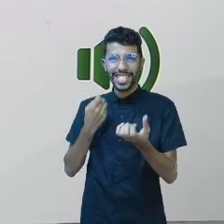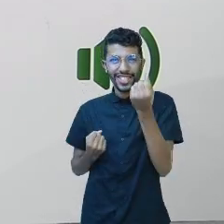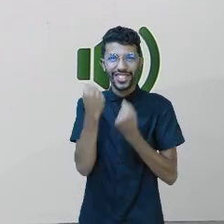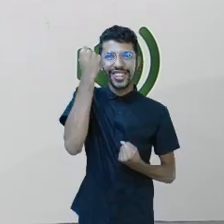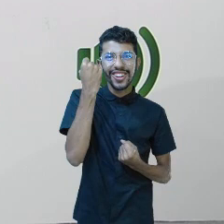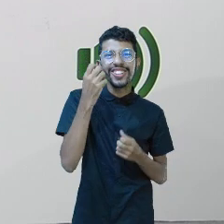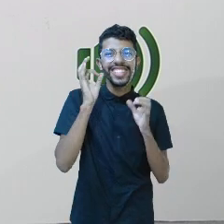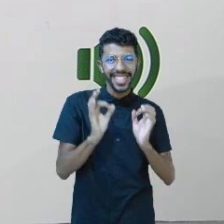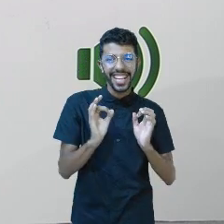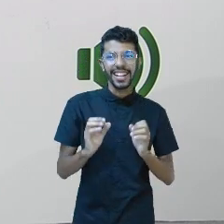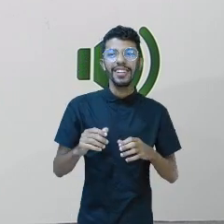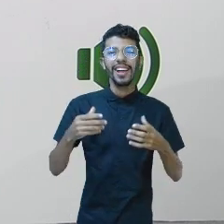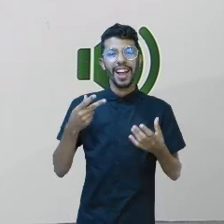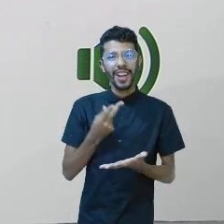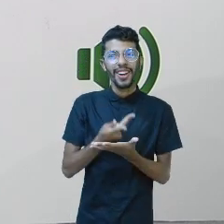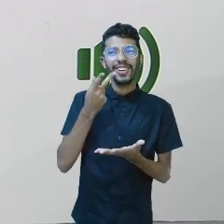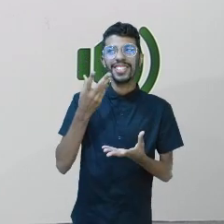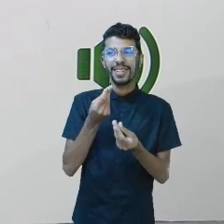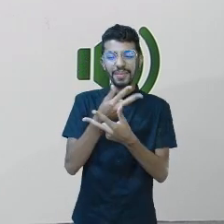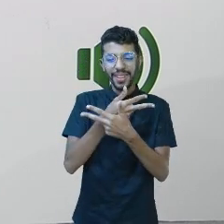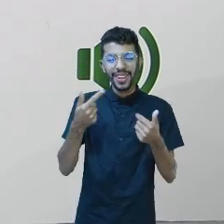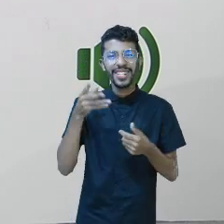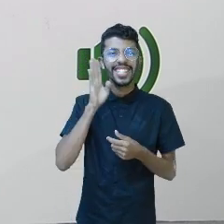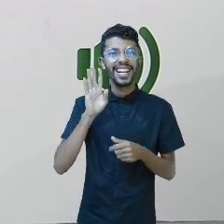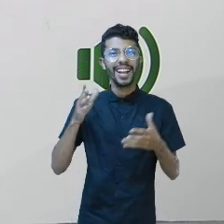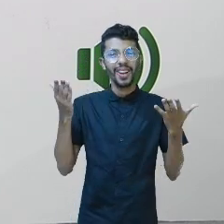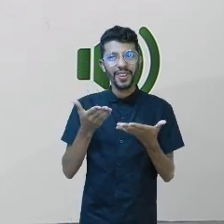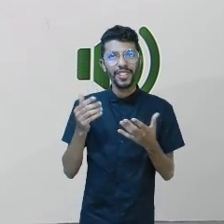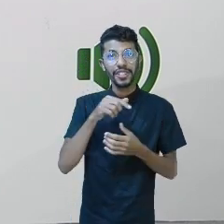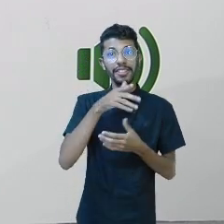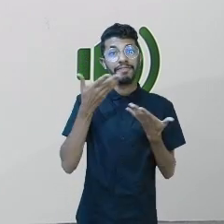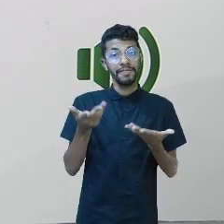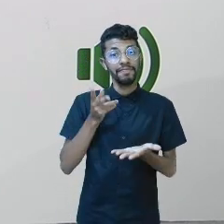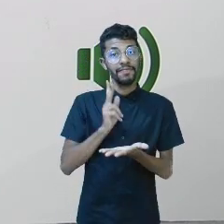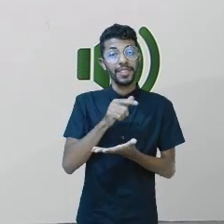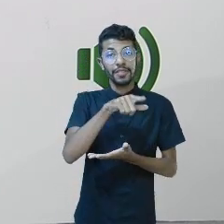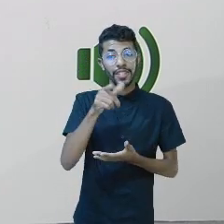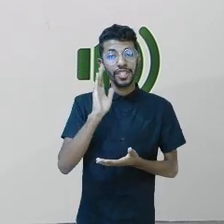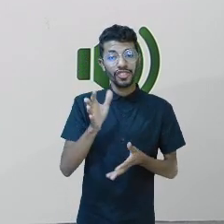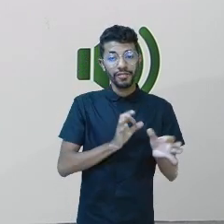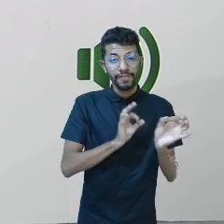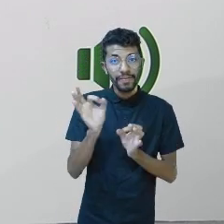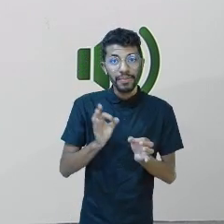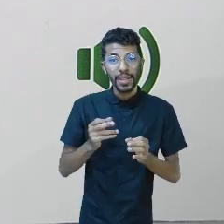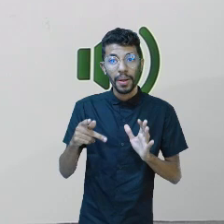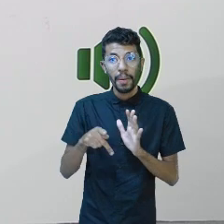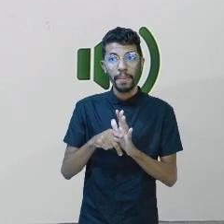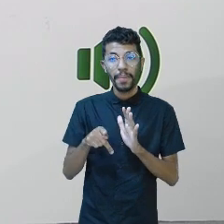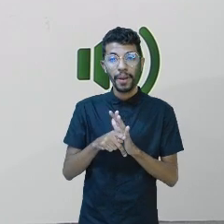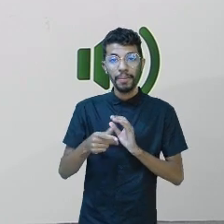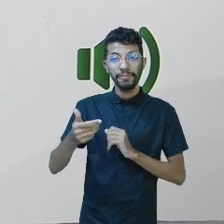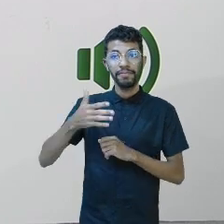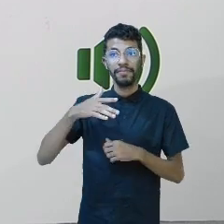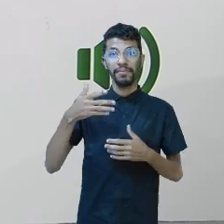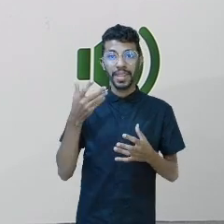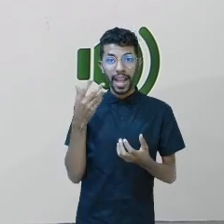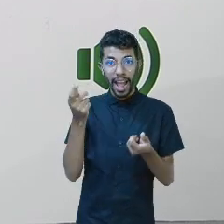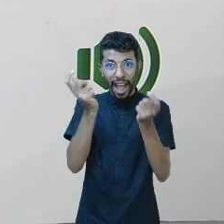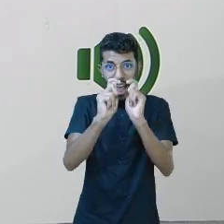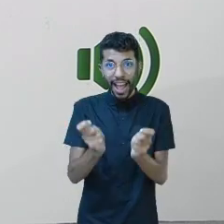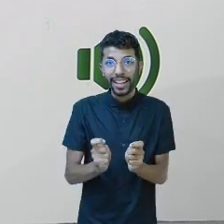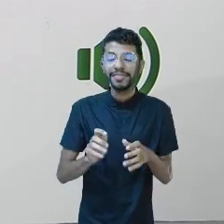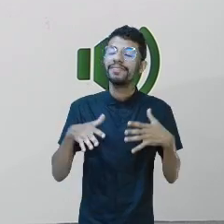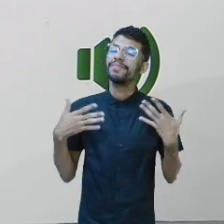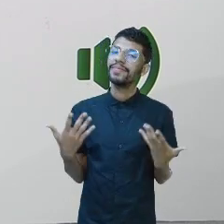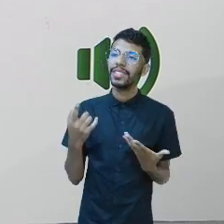né? E, como sempre, estão preparados para a nossa viagem através do mundo da arte? Pois bem, hoje nós vamos falar